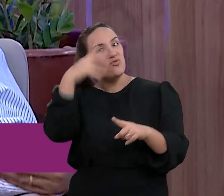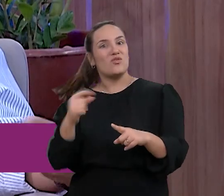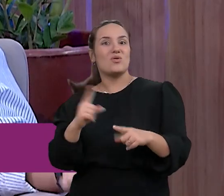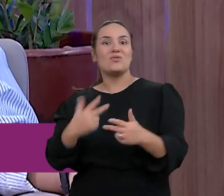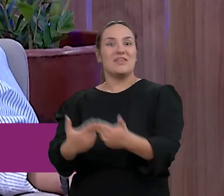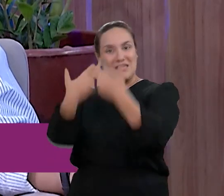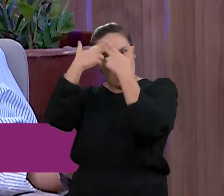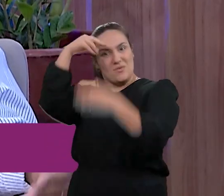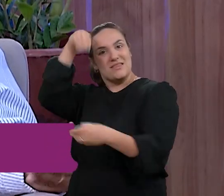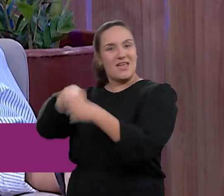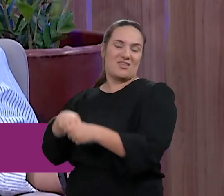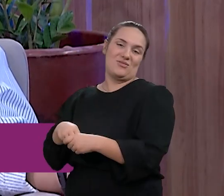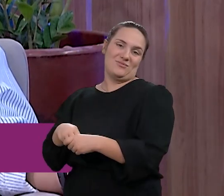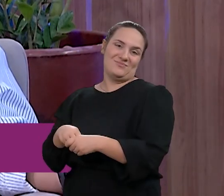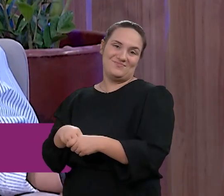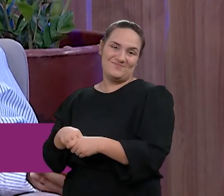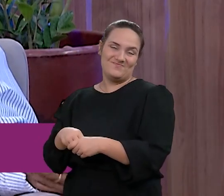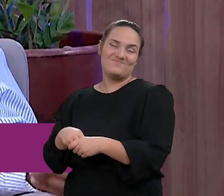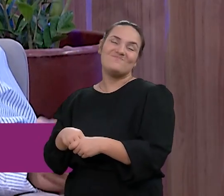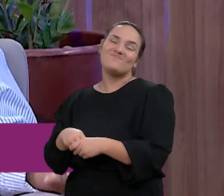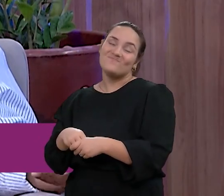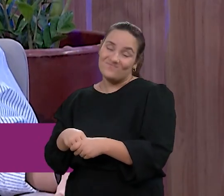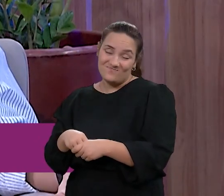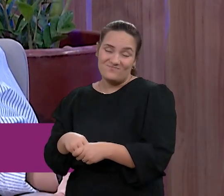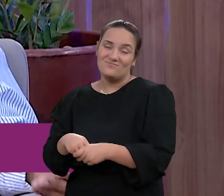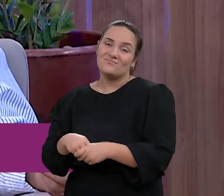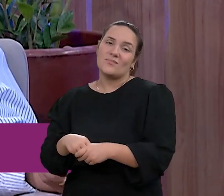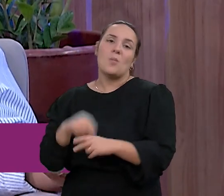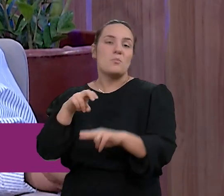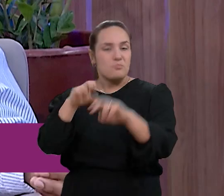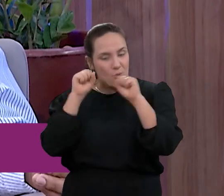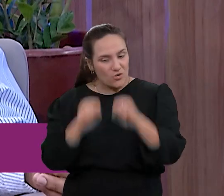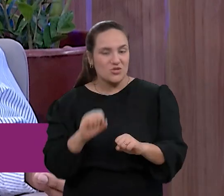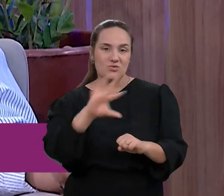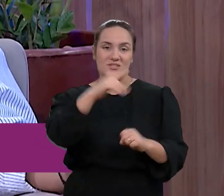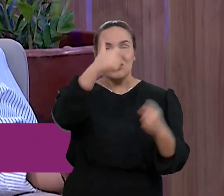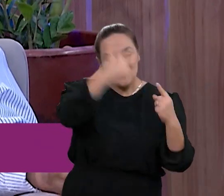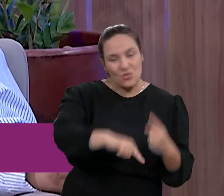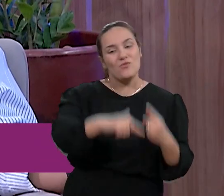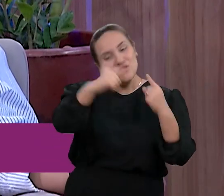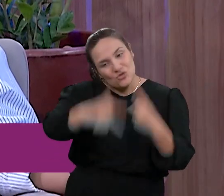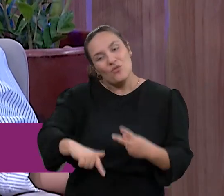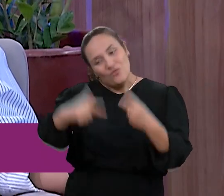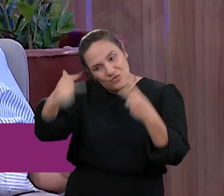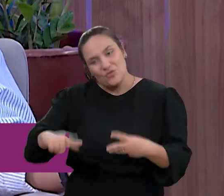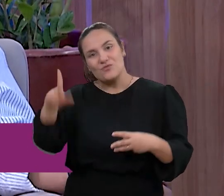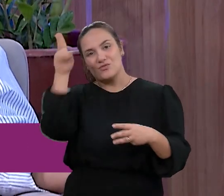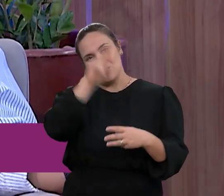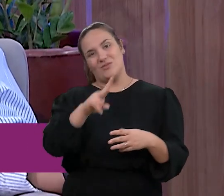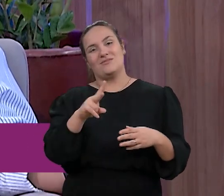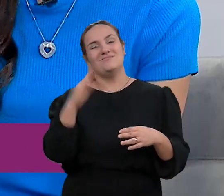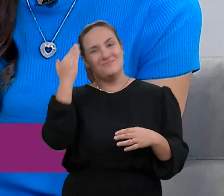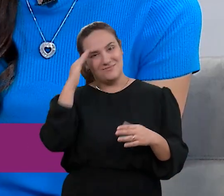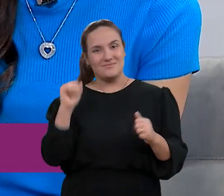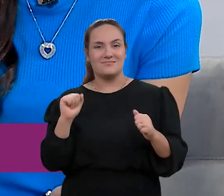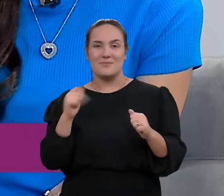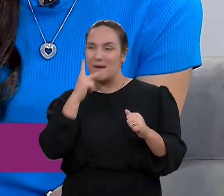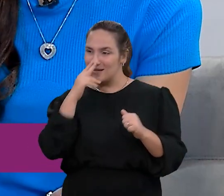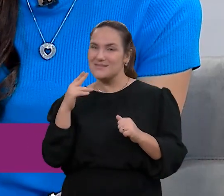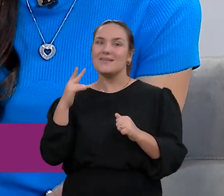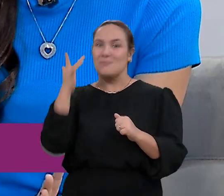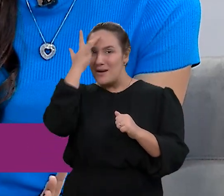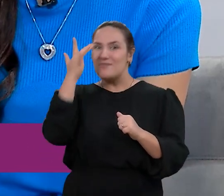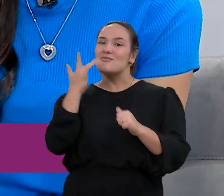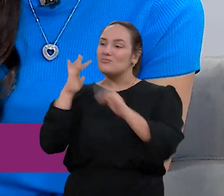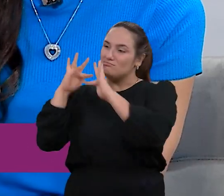caso do feminicídio com meninos e meninas é muito provável que a gente esteja repetindo a história e não vamos dizer assim encerrando esse ciclo acaba se tornando